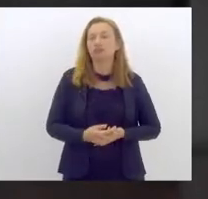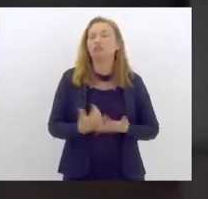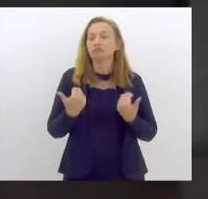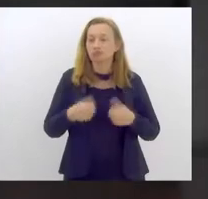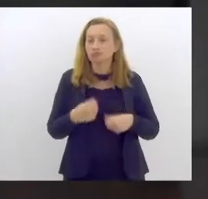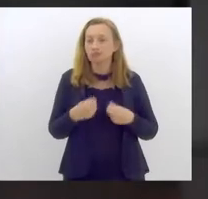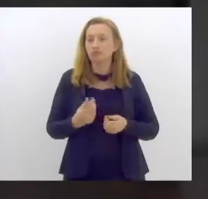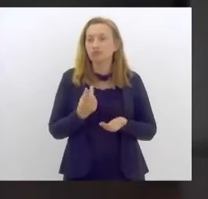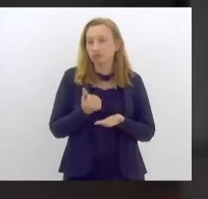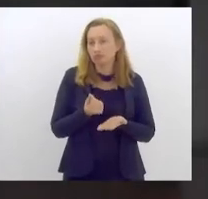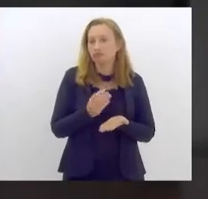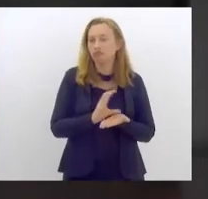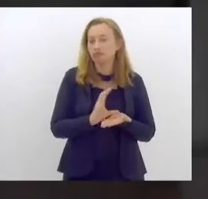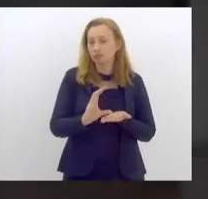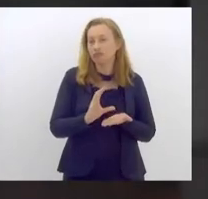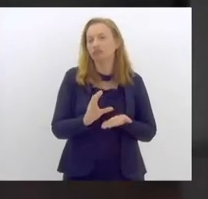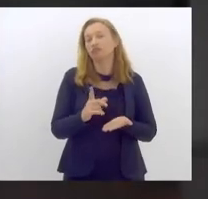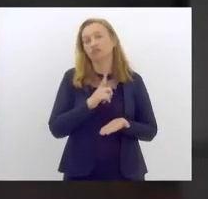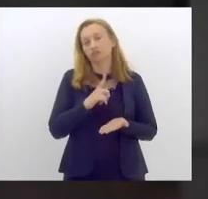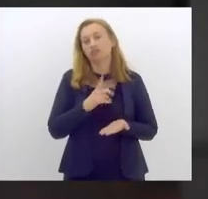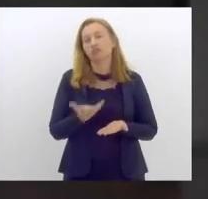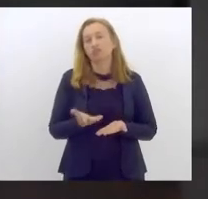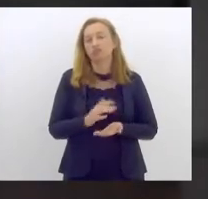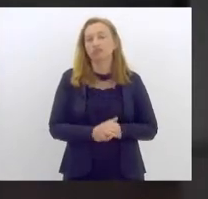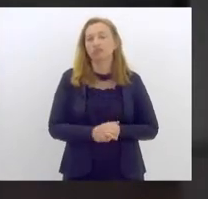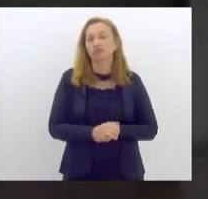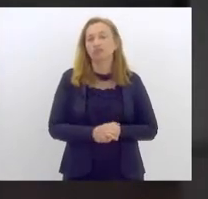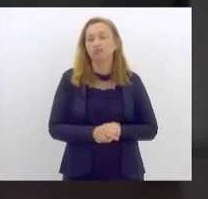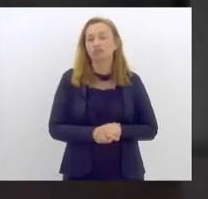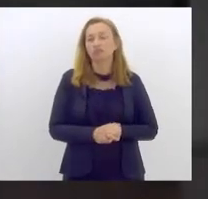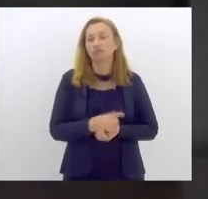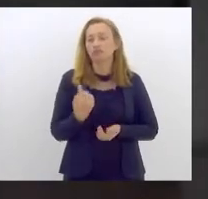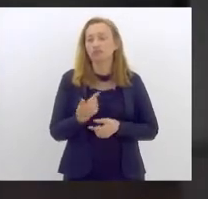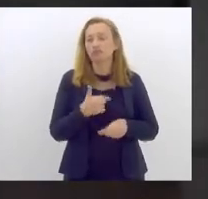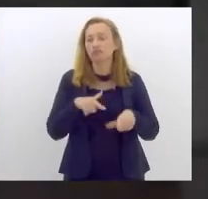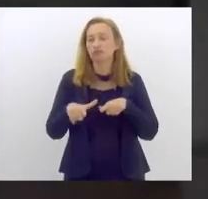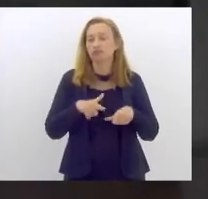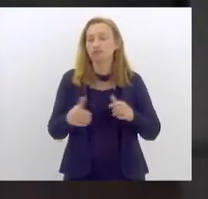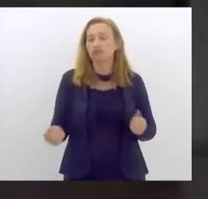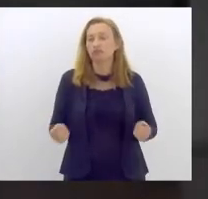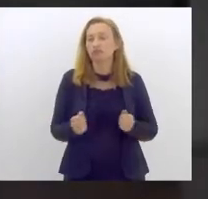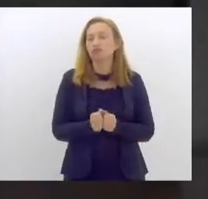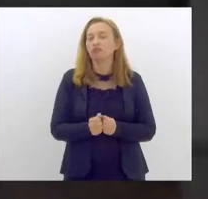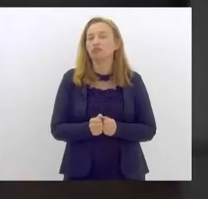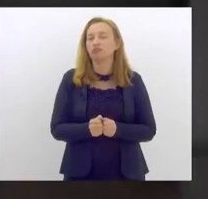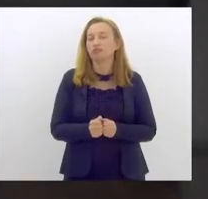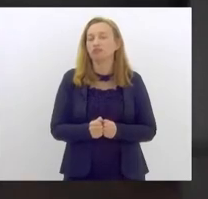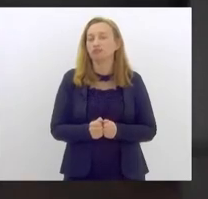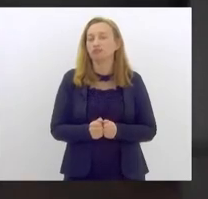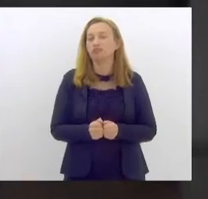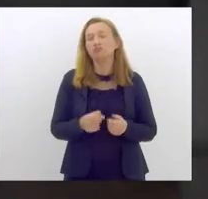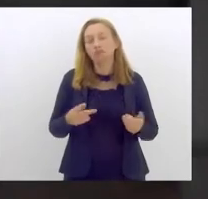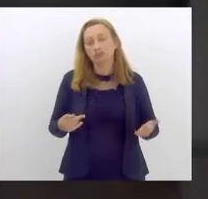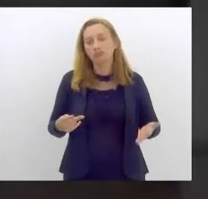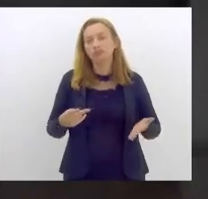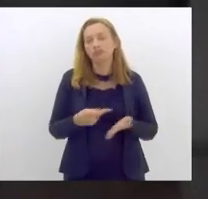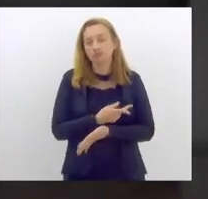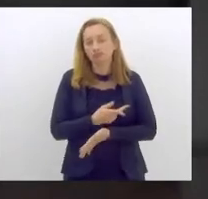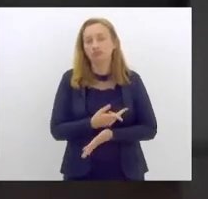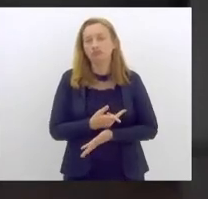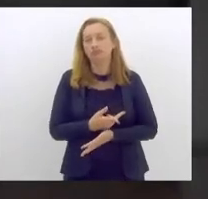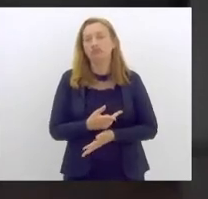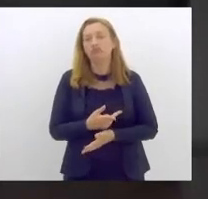tem que ter orçamento para isso eu costumo falar né a gente aqui Trabalhou muito para que isso atingisse